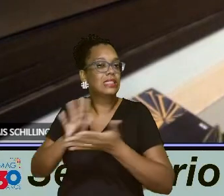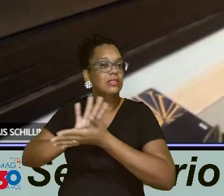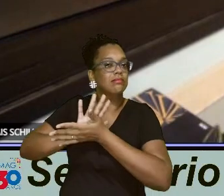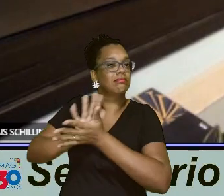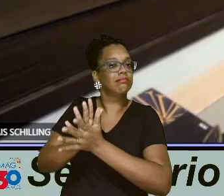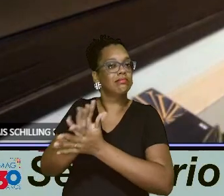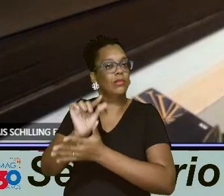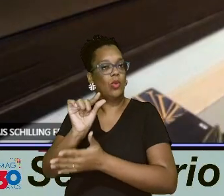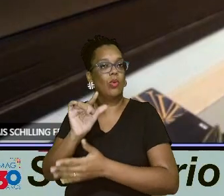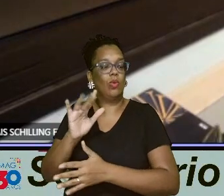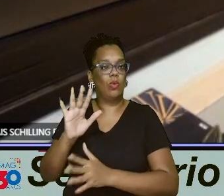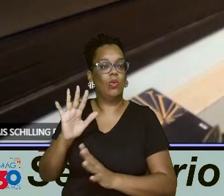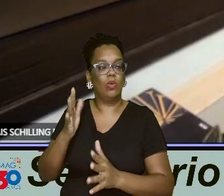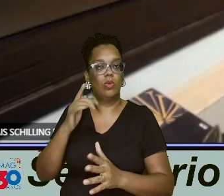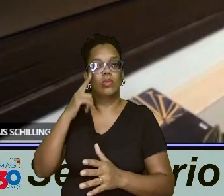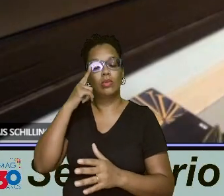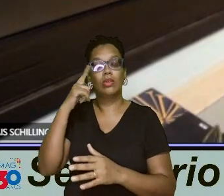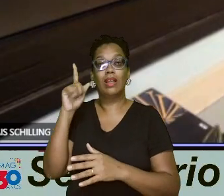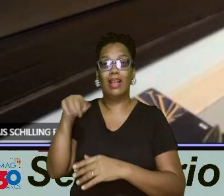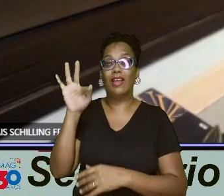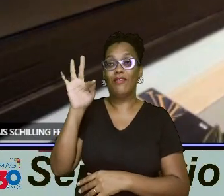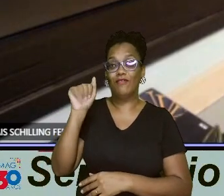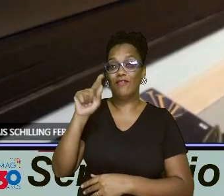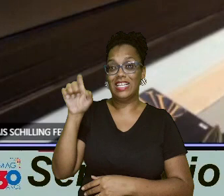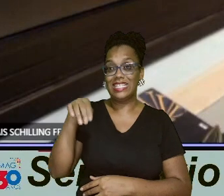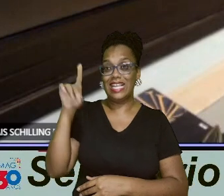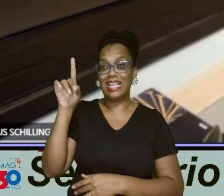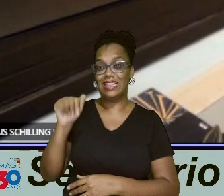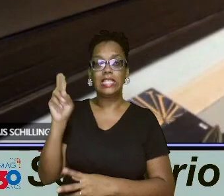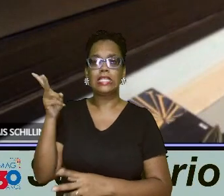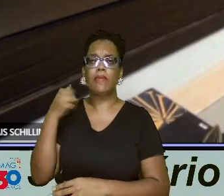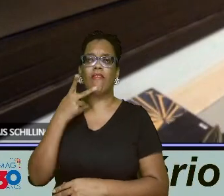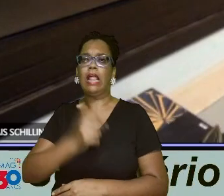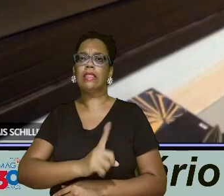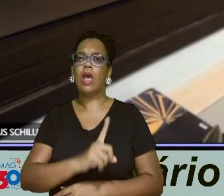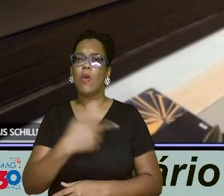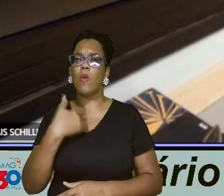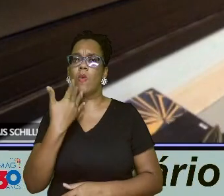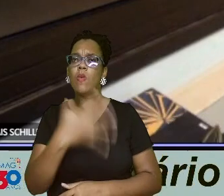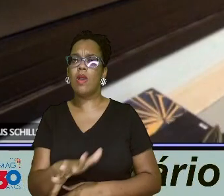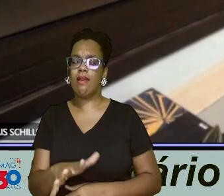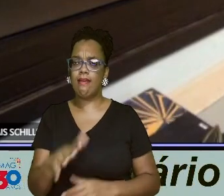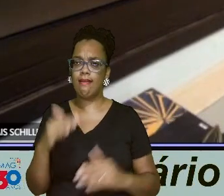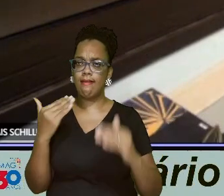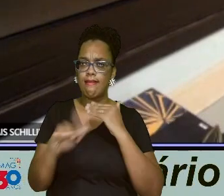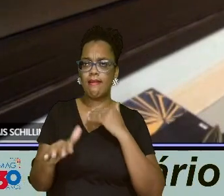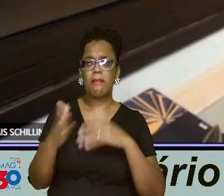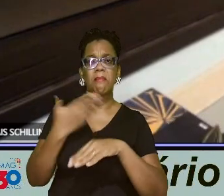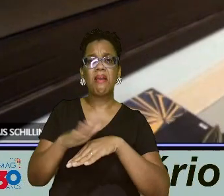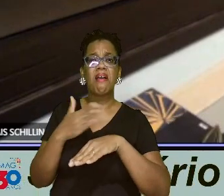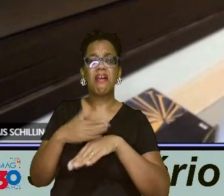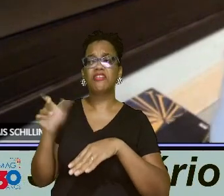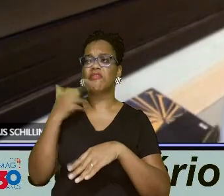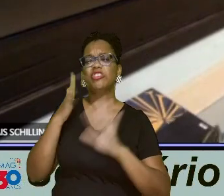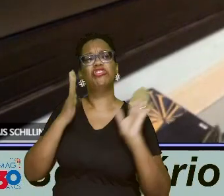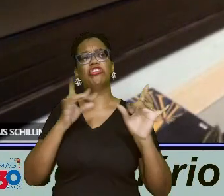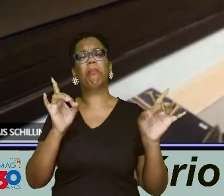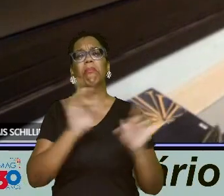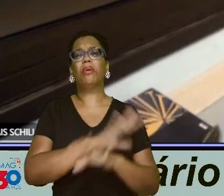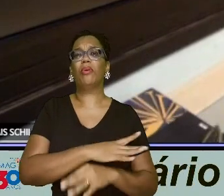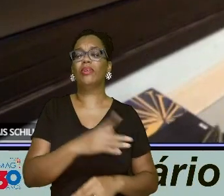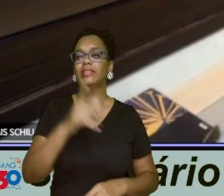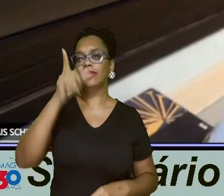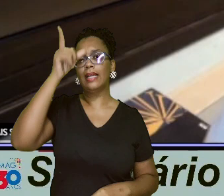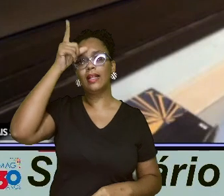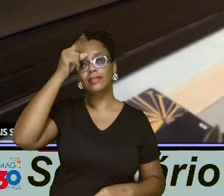preconceito muito grande, no sentido de que a Fazenda sempre ia se recusar, sempre, porque é mais prático dizer que tomou providências. De certa forma,